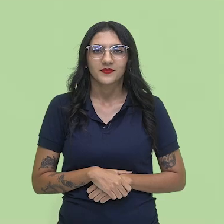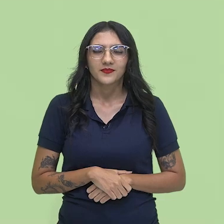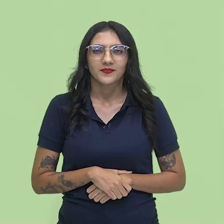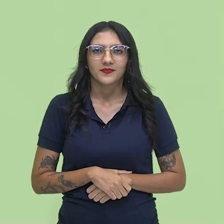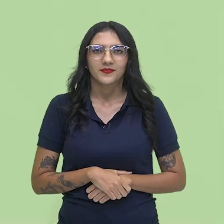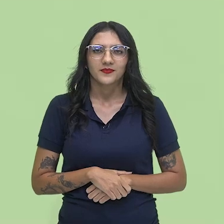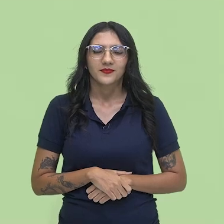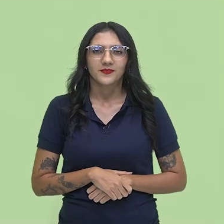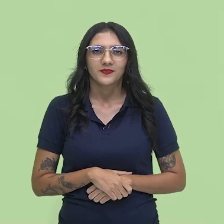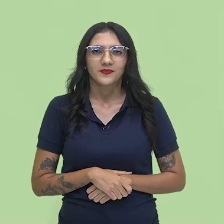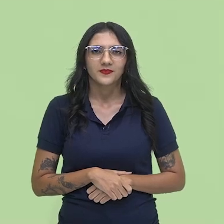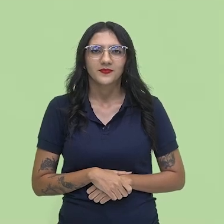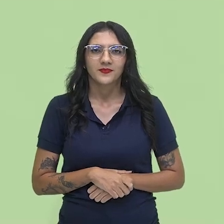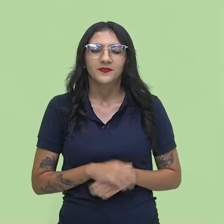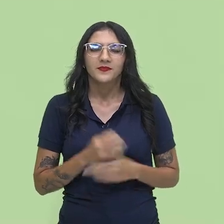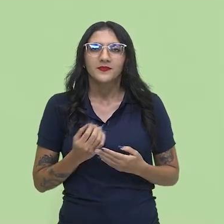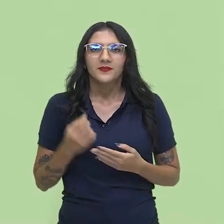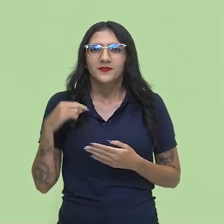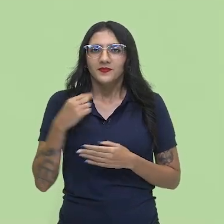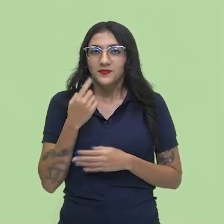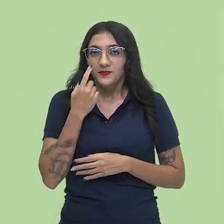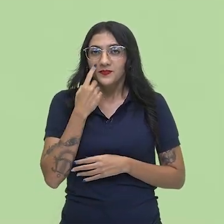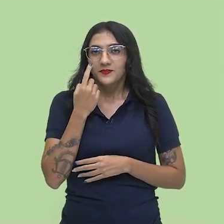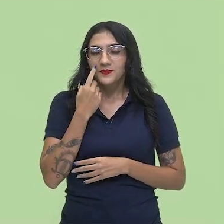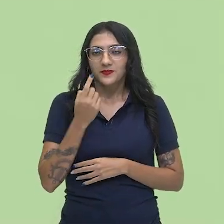vimos que a reação